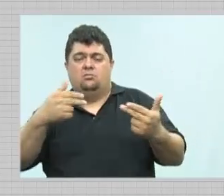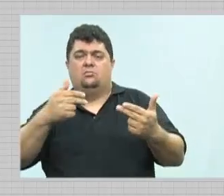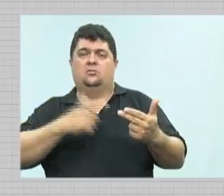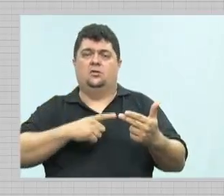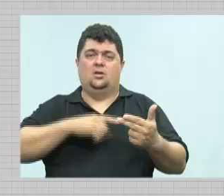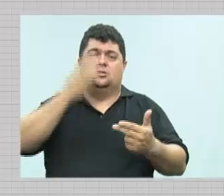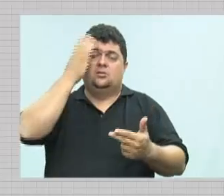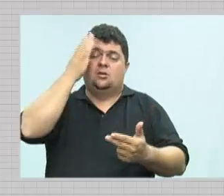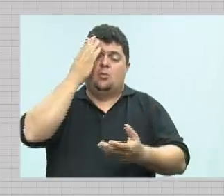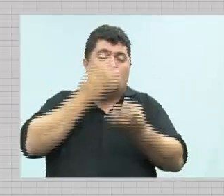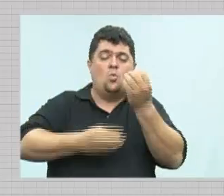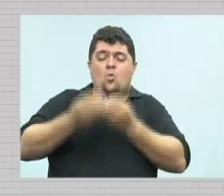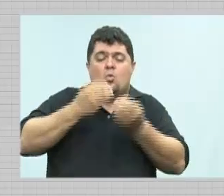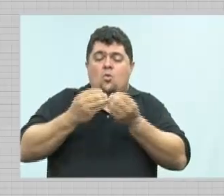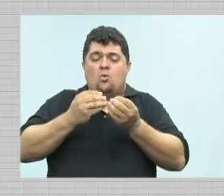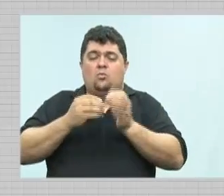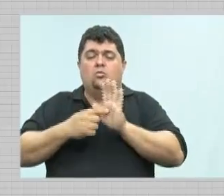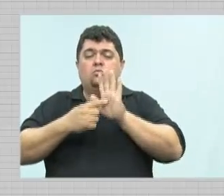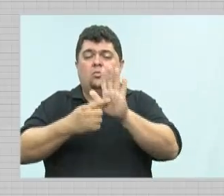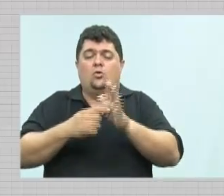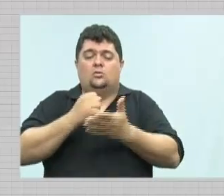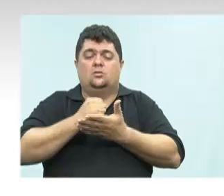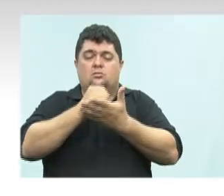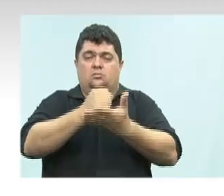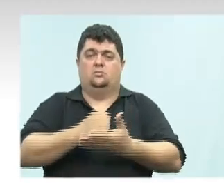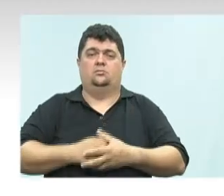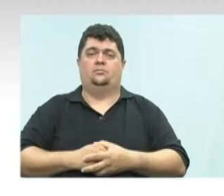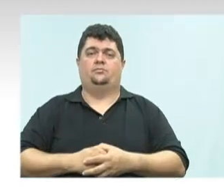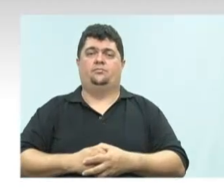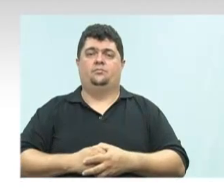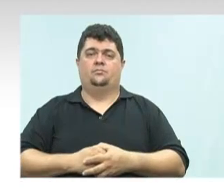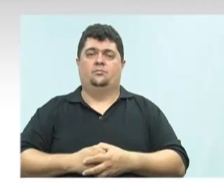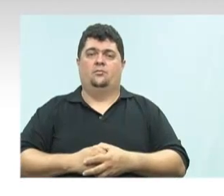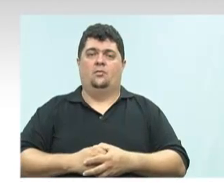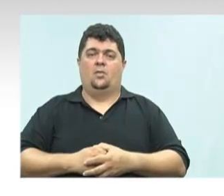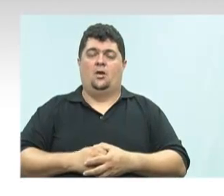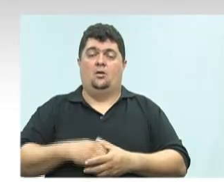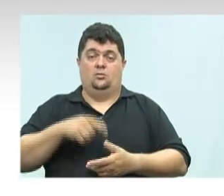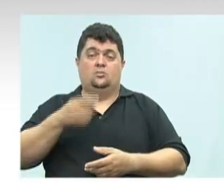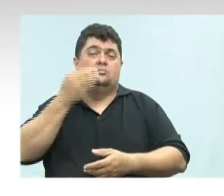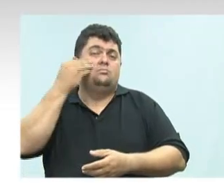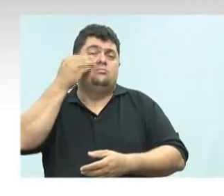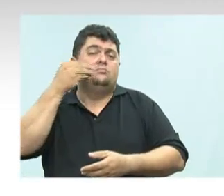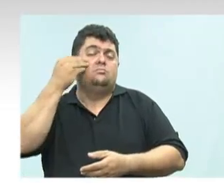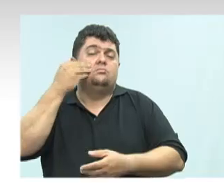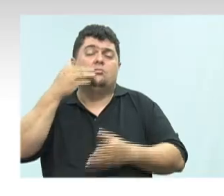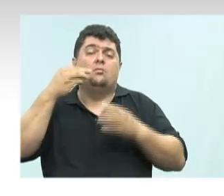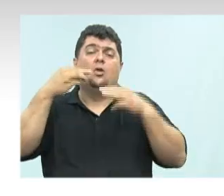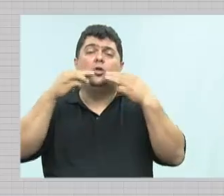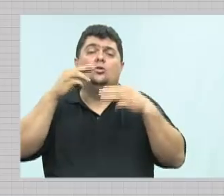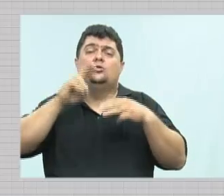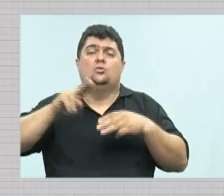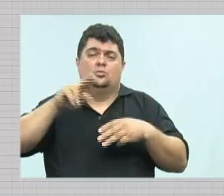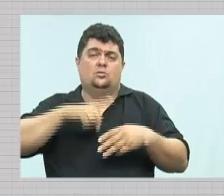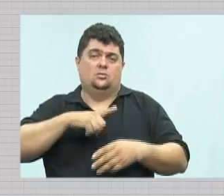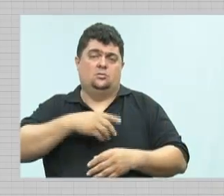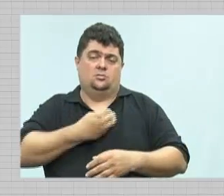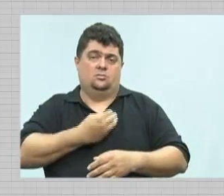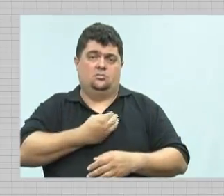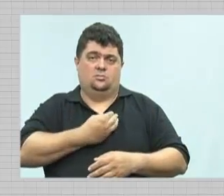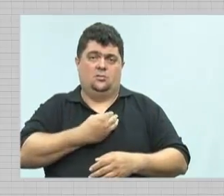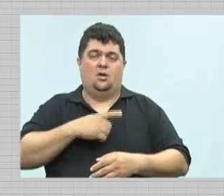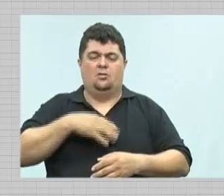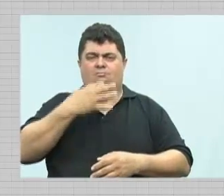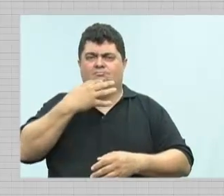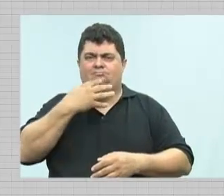construído, um saber construído de toda essa pesquisação. E qual é a sua experiência com essa metodologia? Eu conheci a